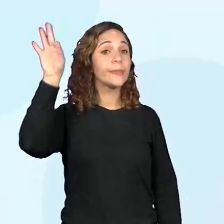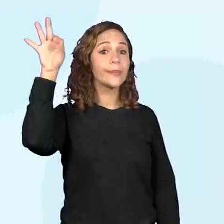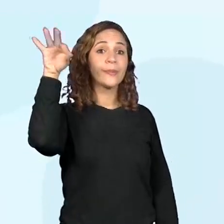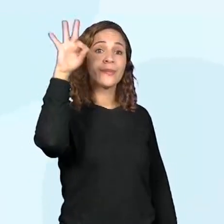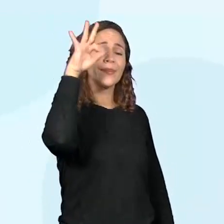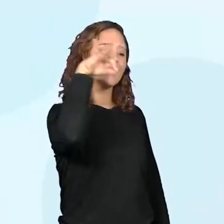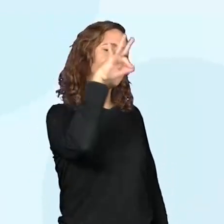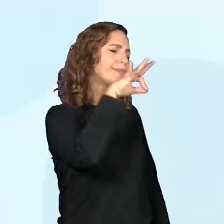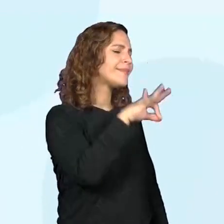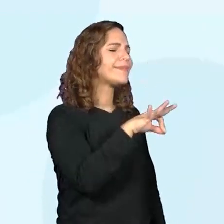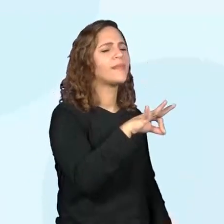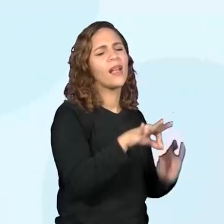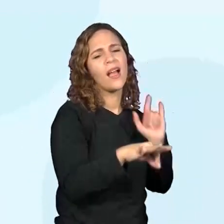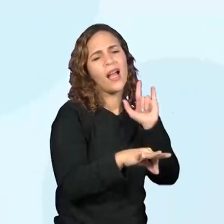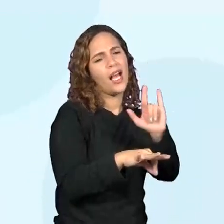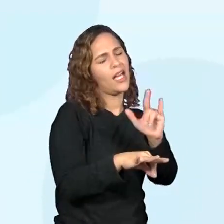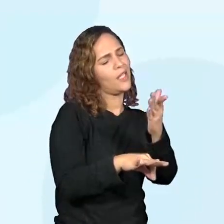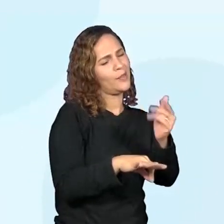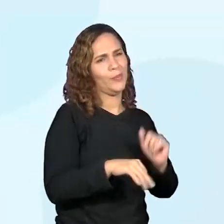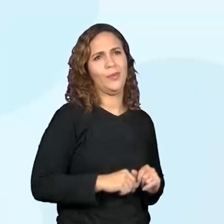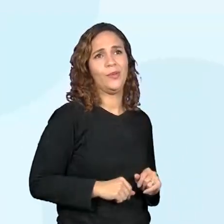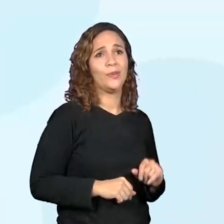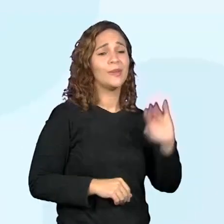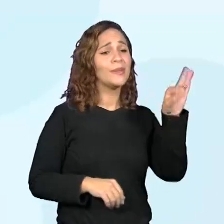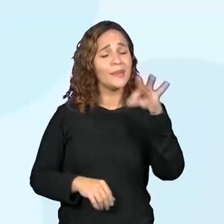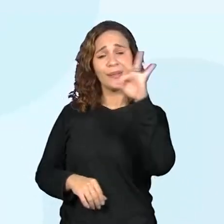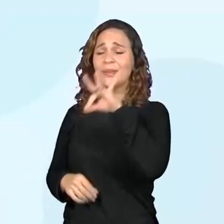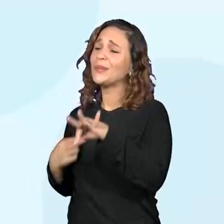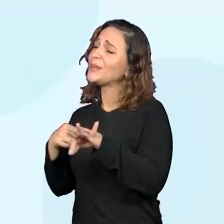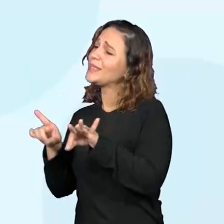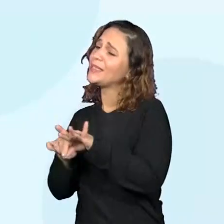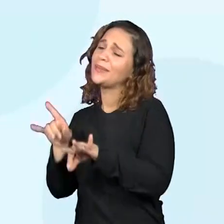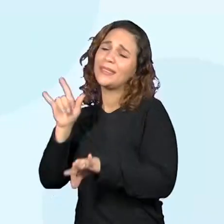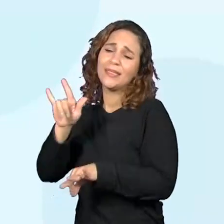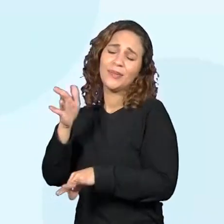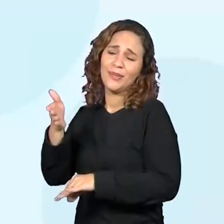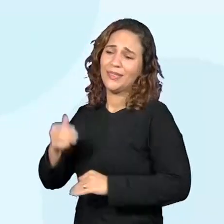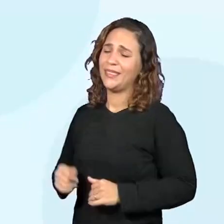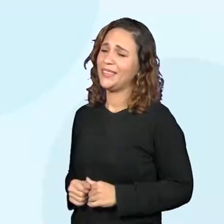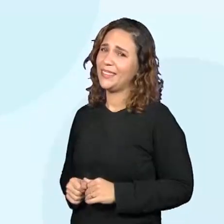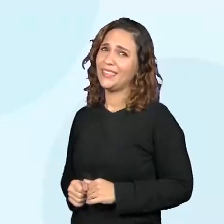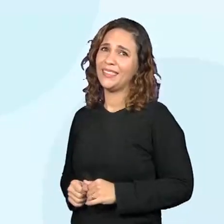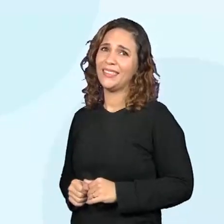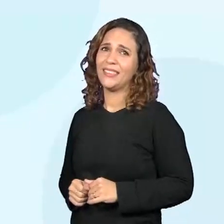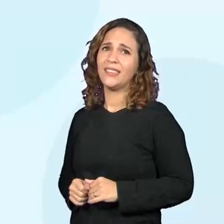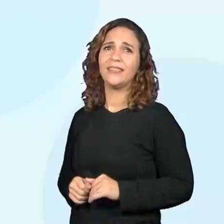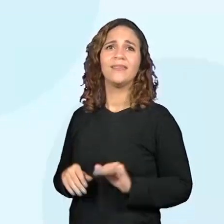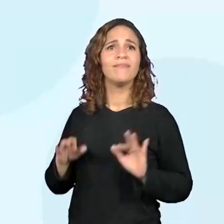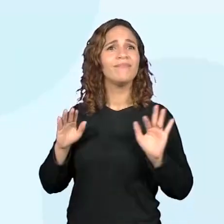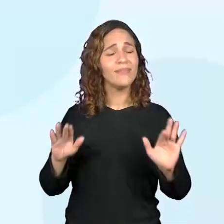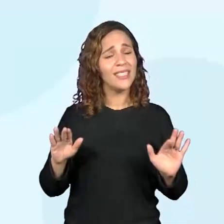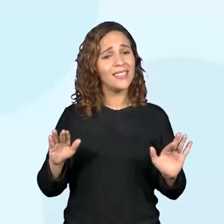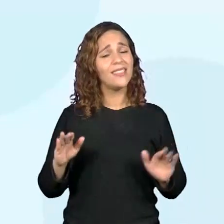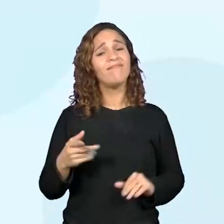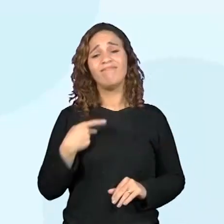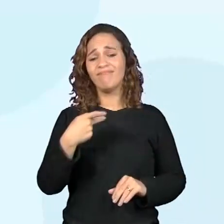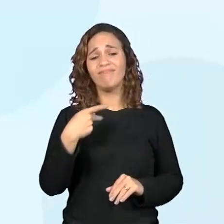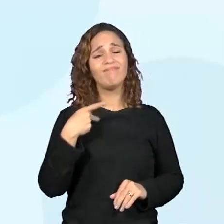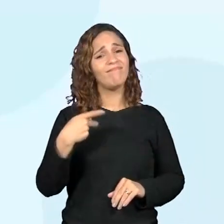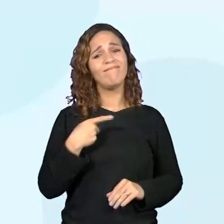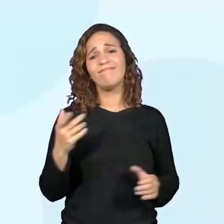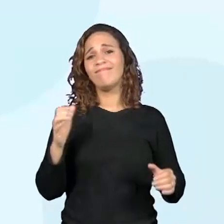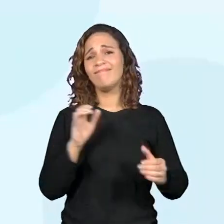Geunilce, eu te amo. Eu também te amo, Gleiton. Mas, infelizmente, nossa